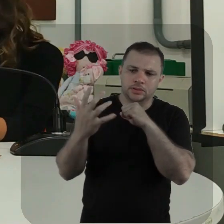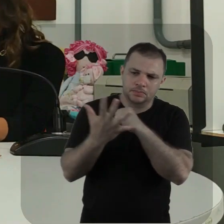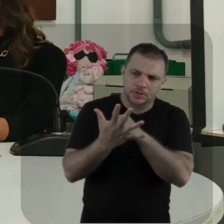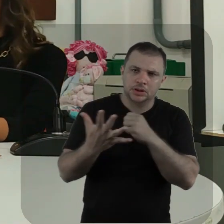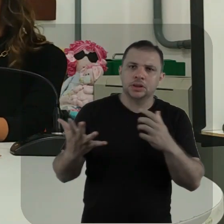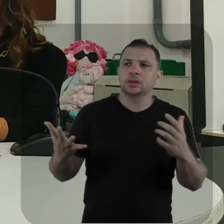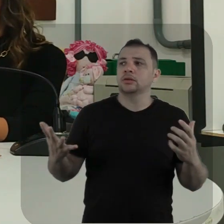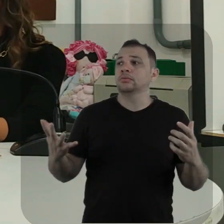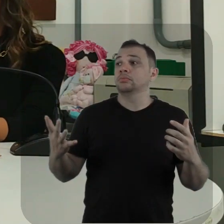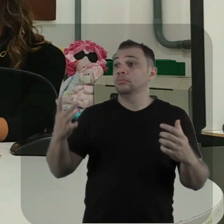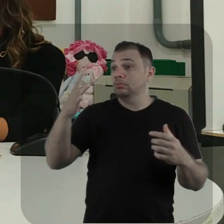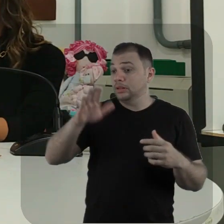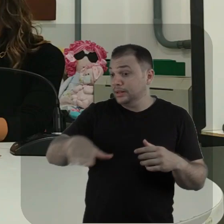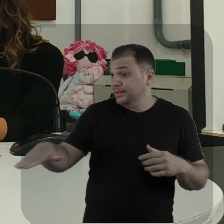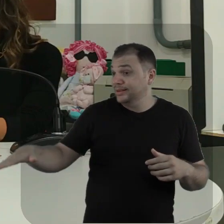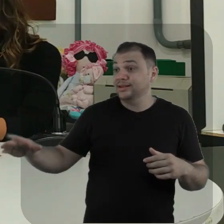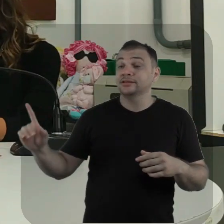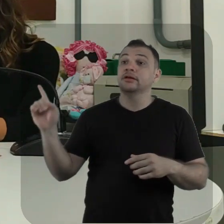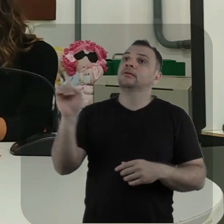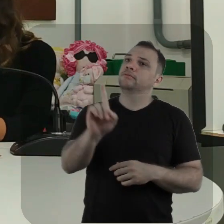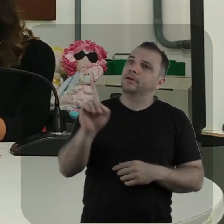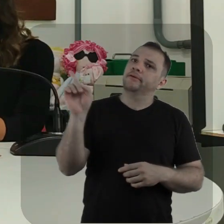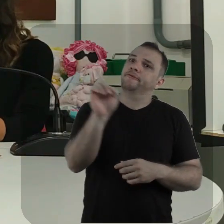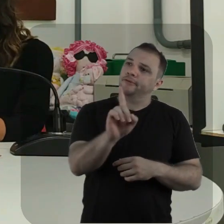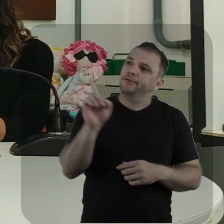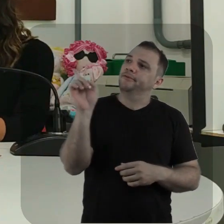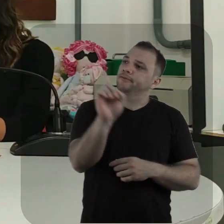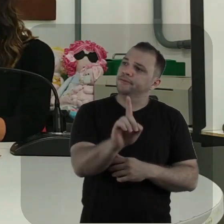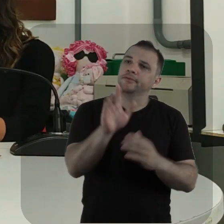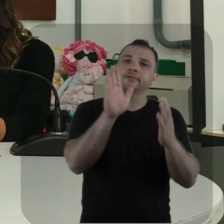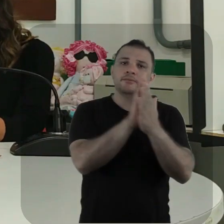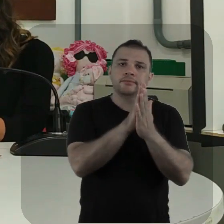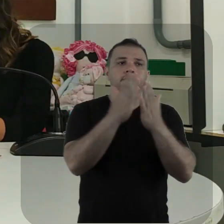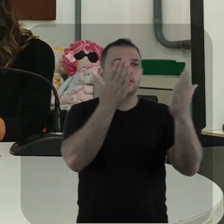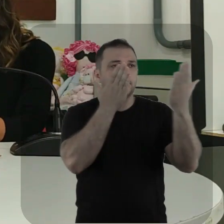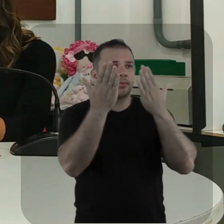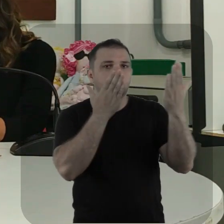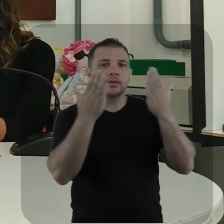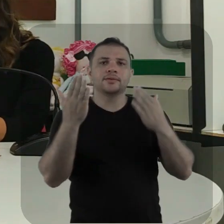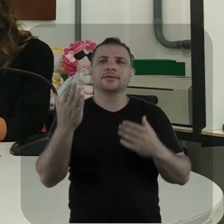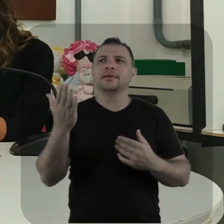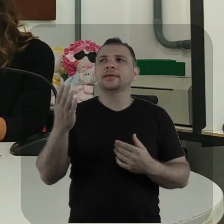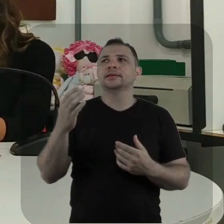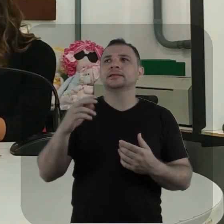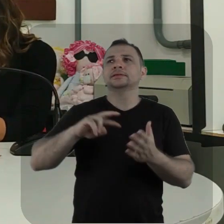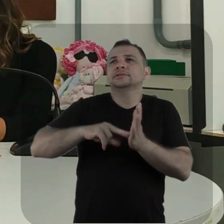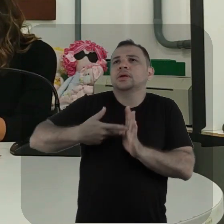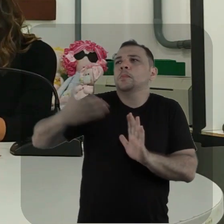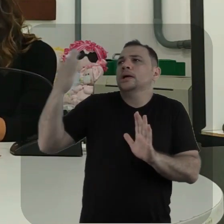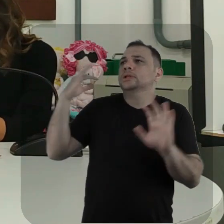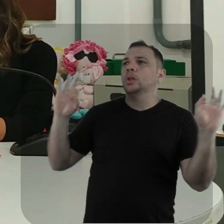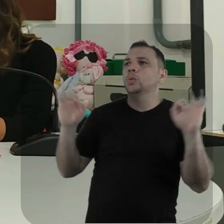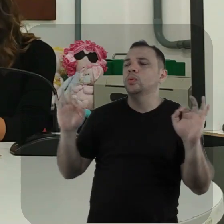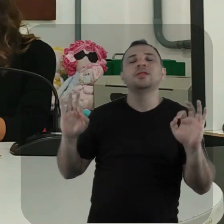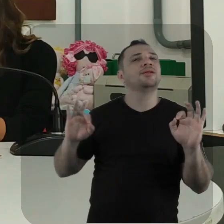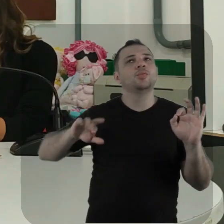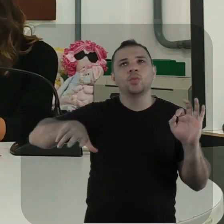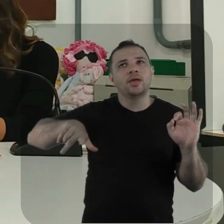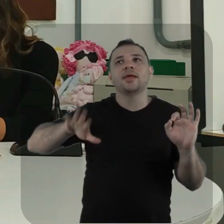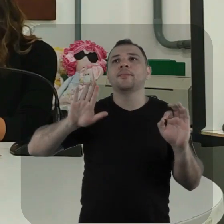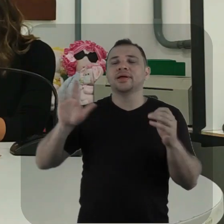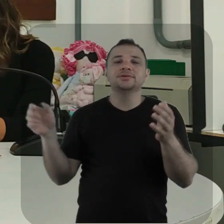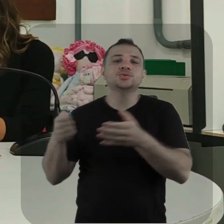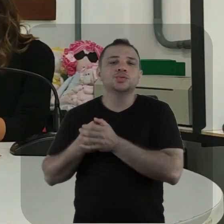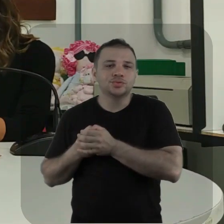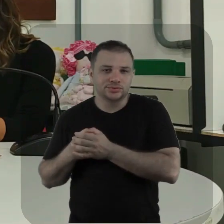para o consultório, não que essa demanda não existisse, só que havia uma subnotificação de demanda aí, né? Sim. Mas de 3 anos para cá, as crianças deram